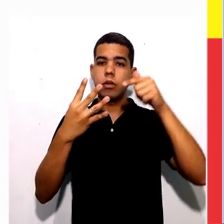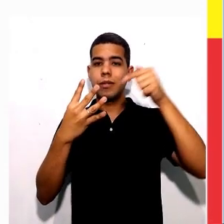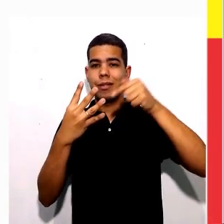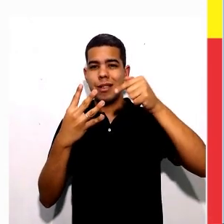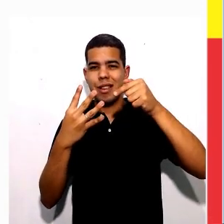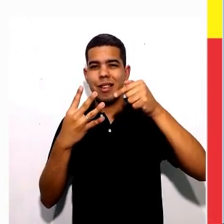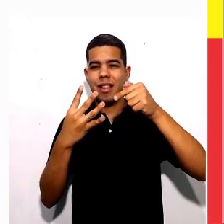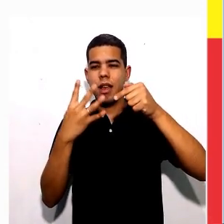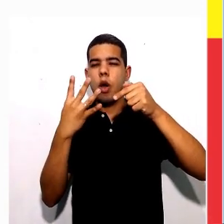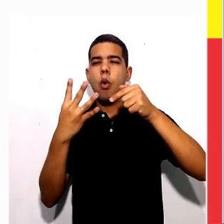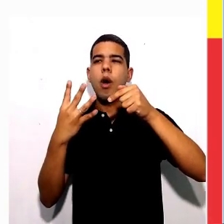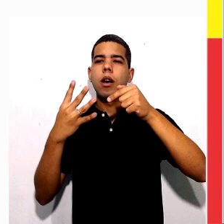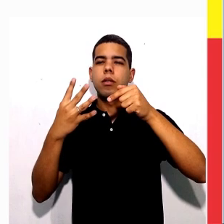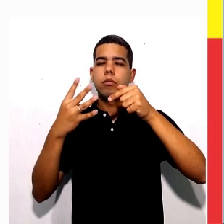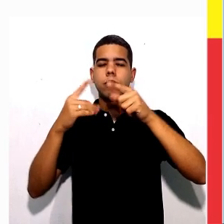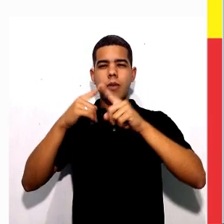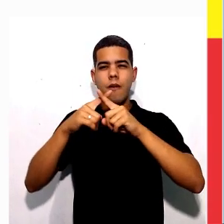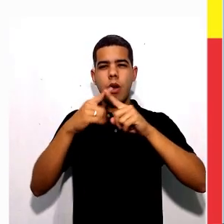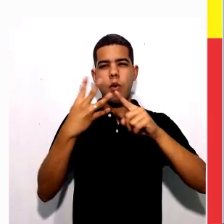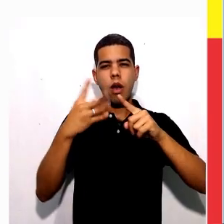vai dar